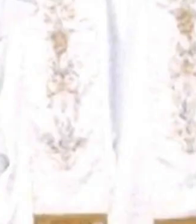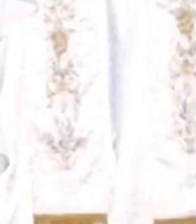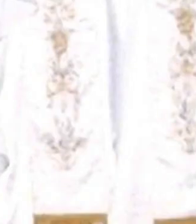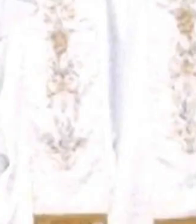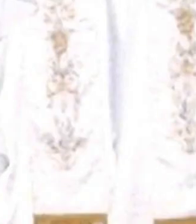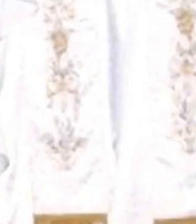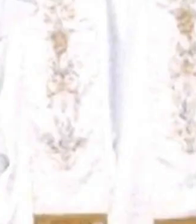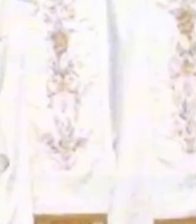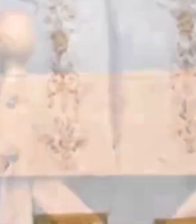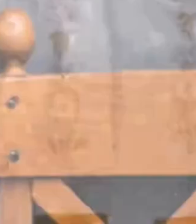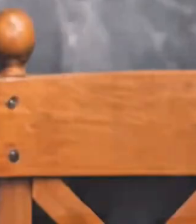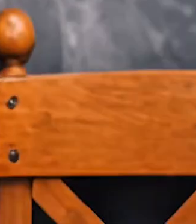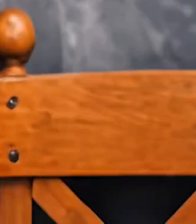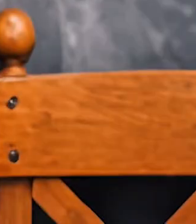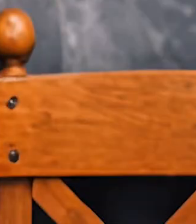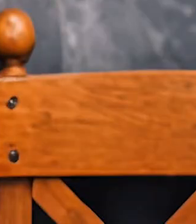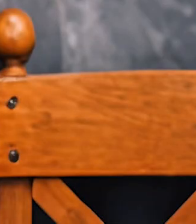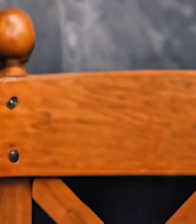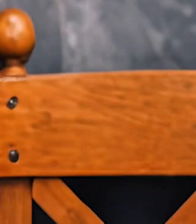voltar.